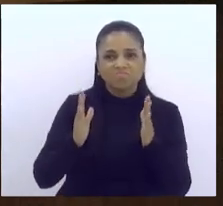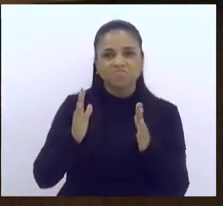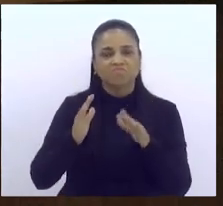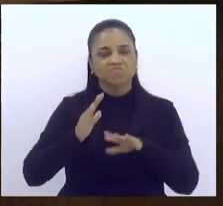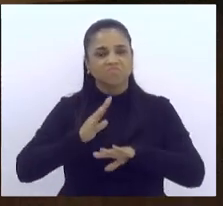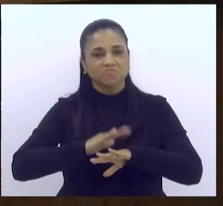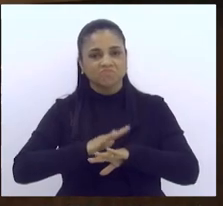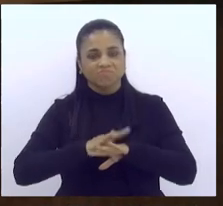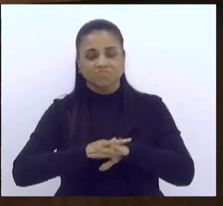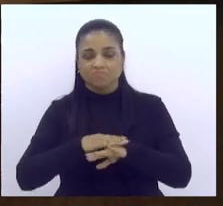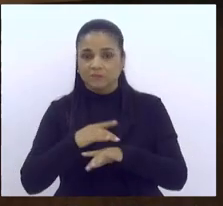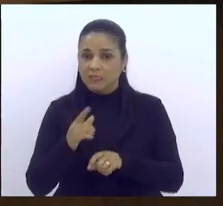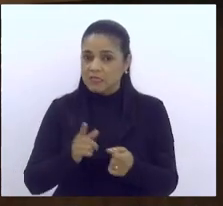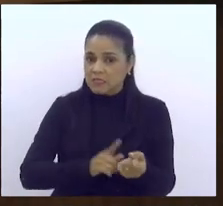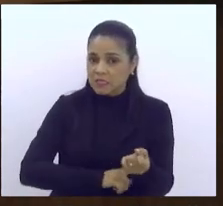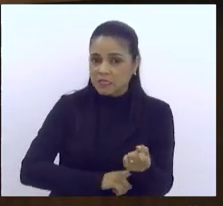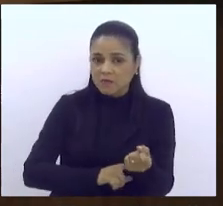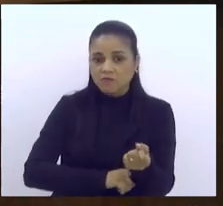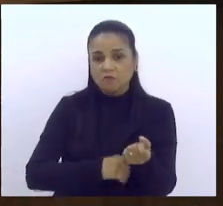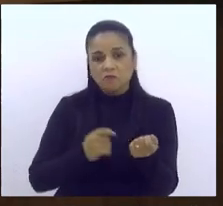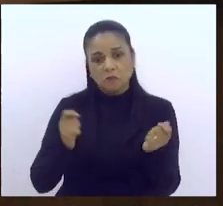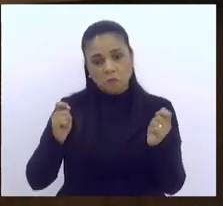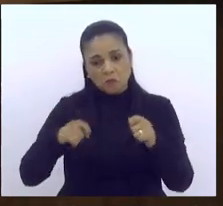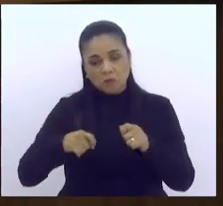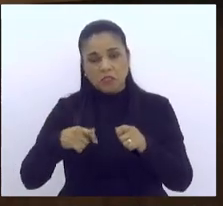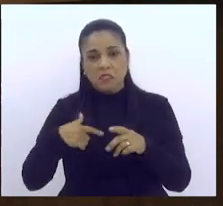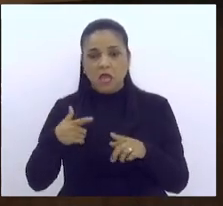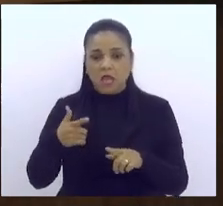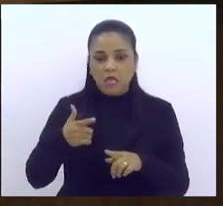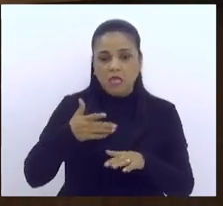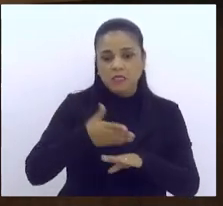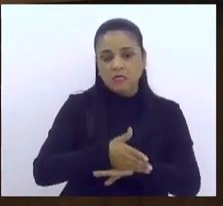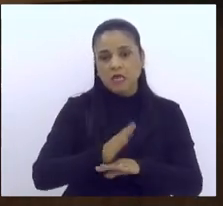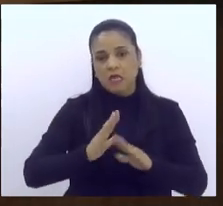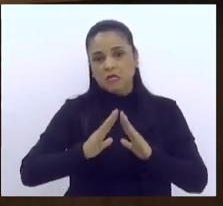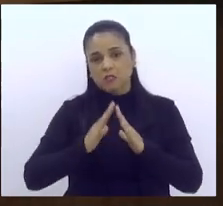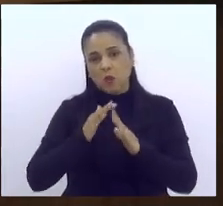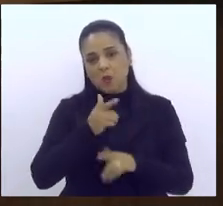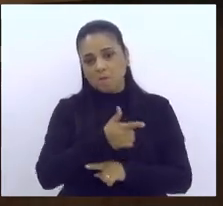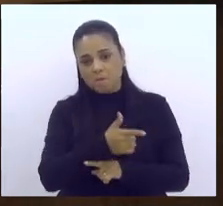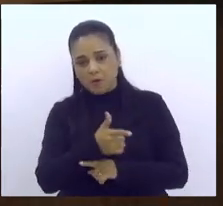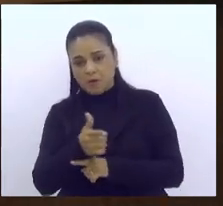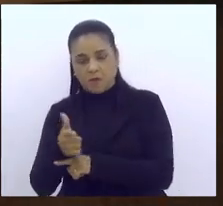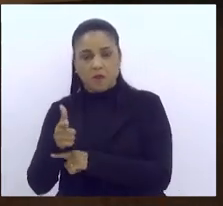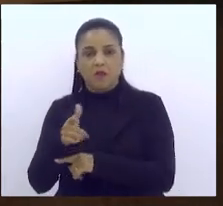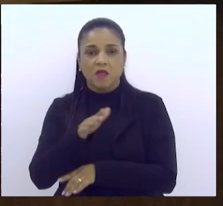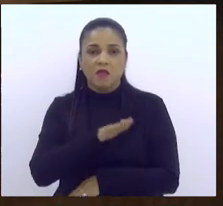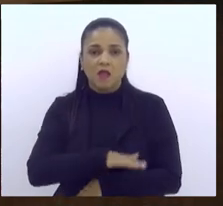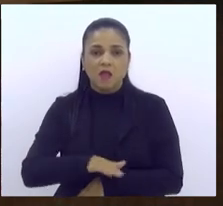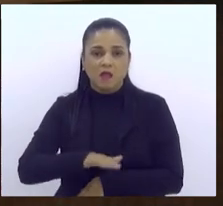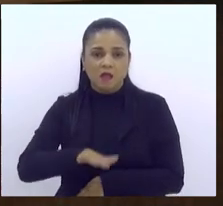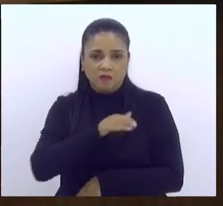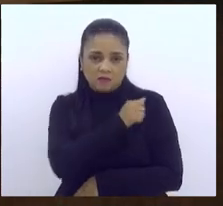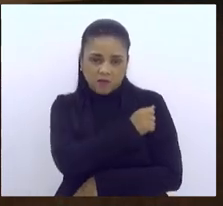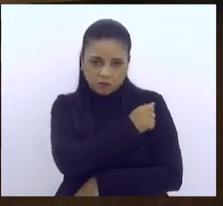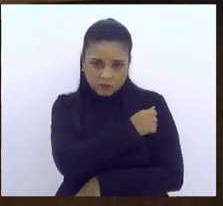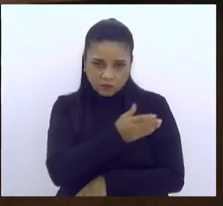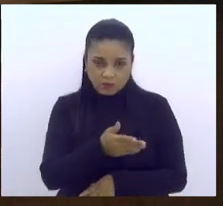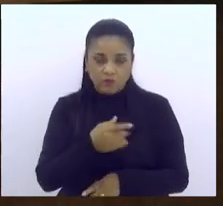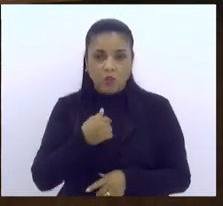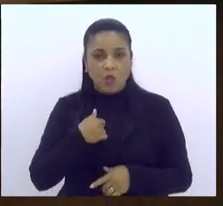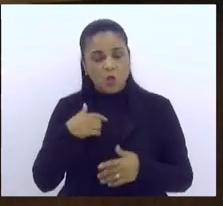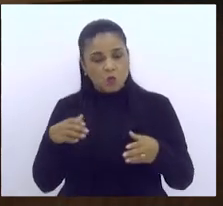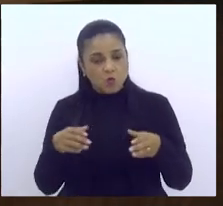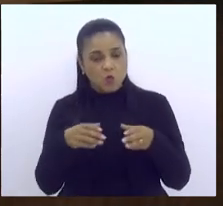que se poderia ter mais invasões, matar crianças nas escolas. E eu participei do tal comitê de crise,